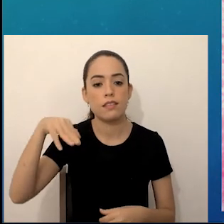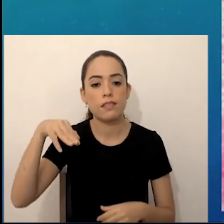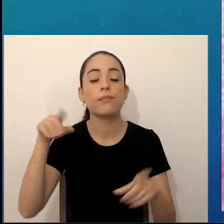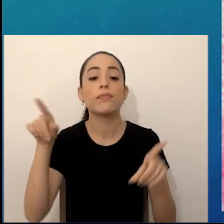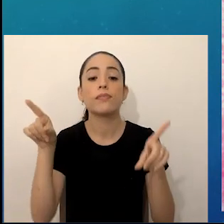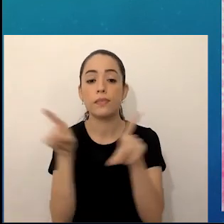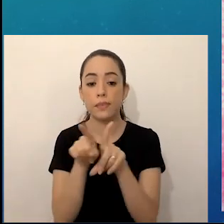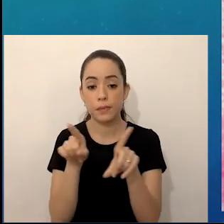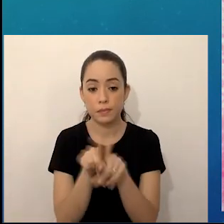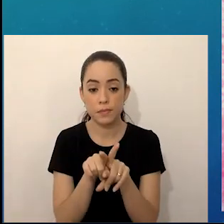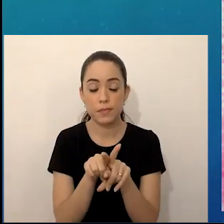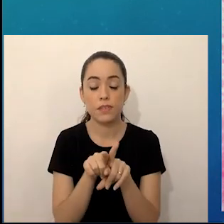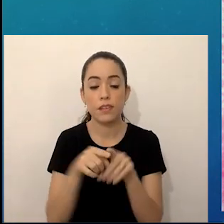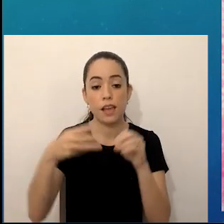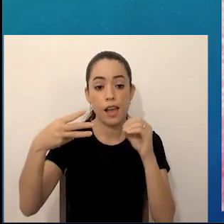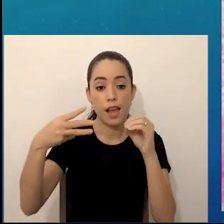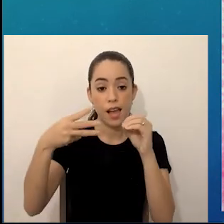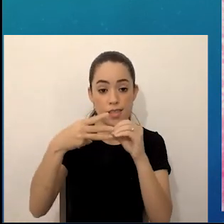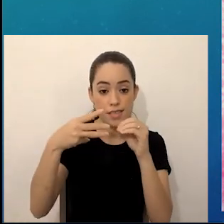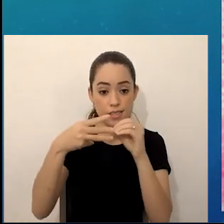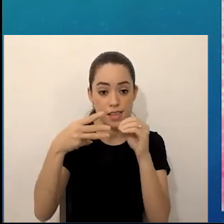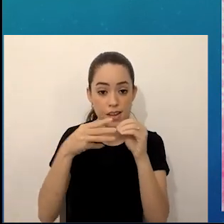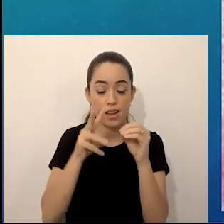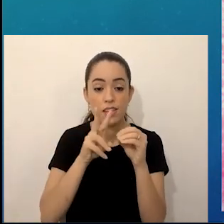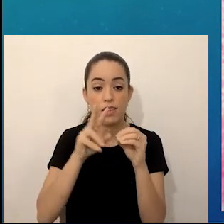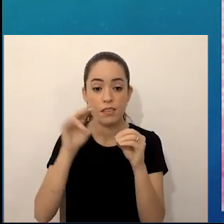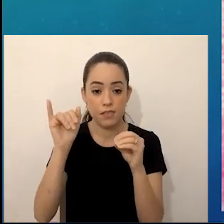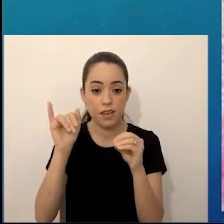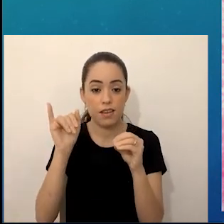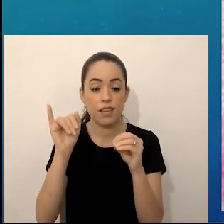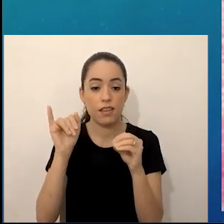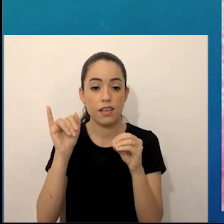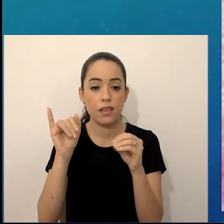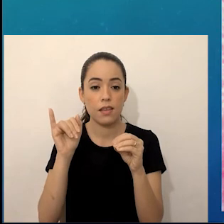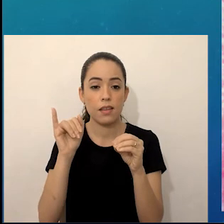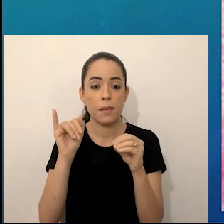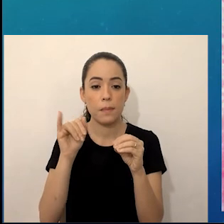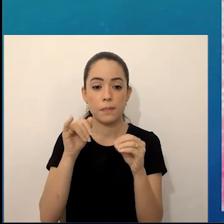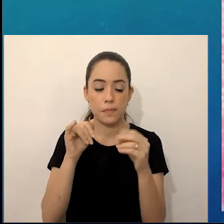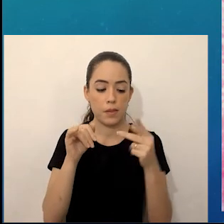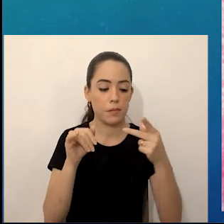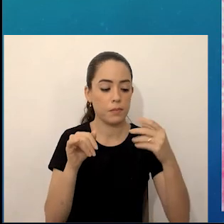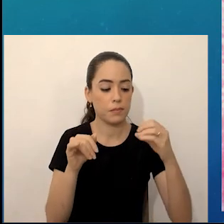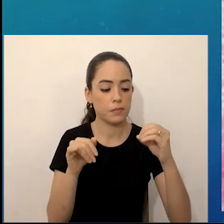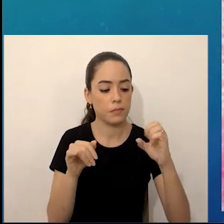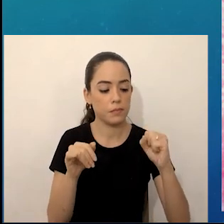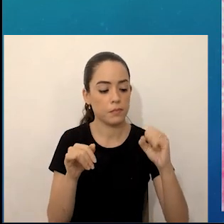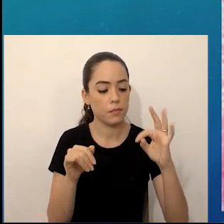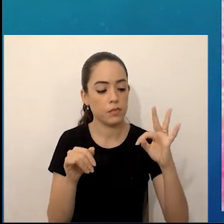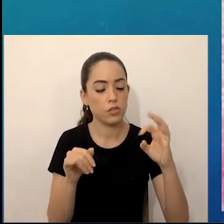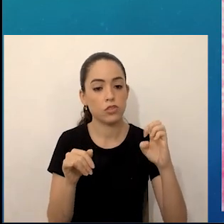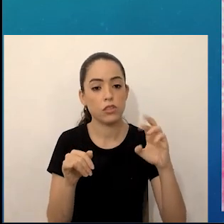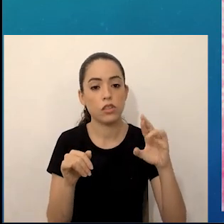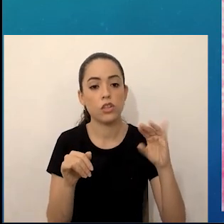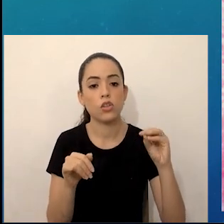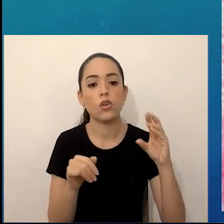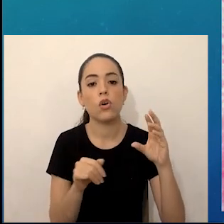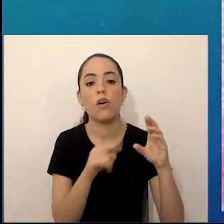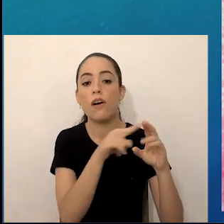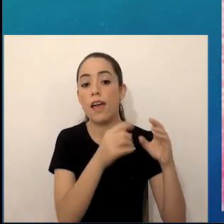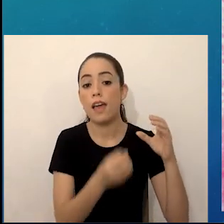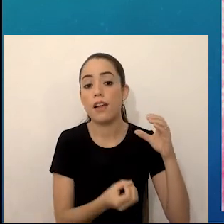coração e os rins, ao passo que as células que migram pela